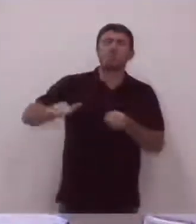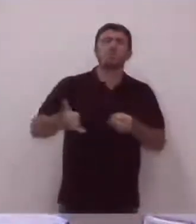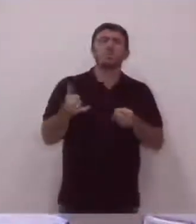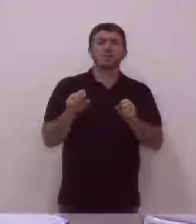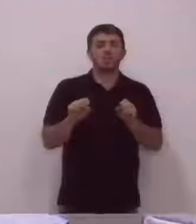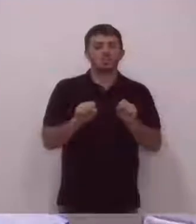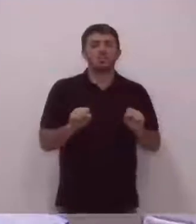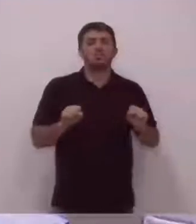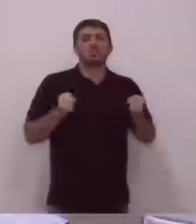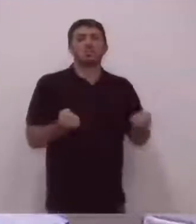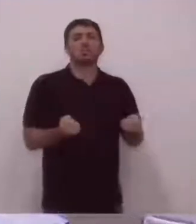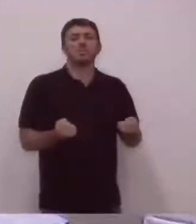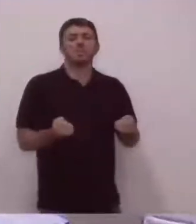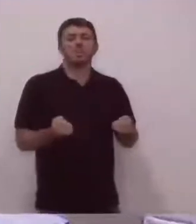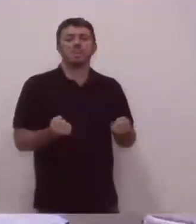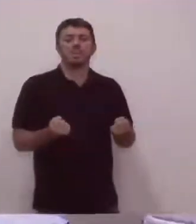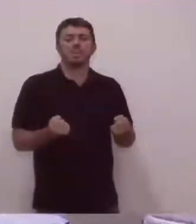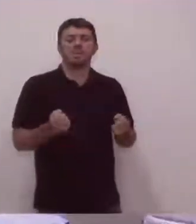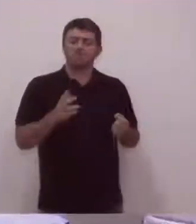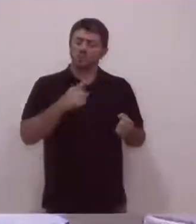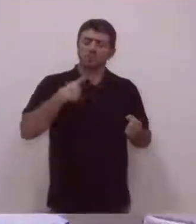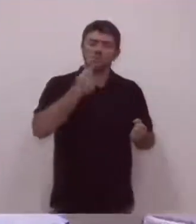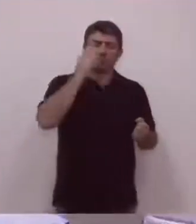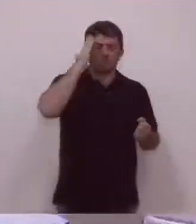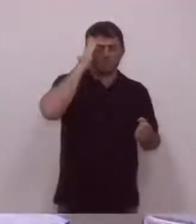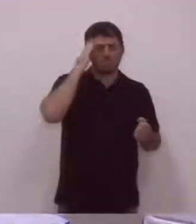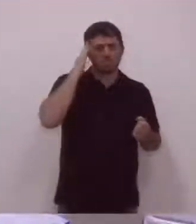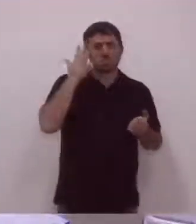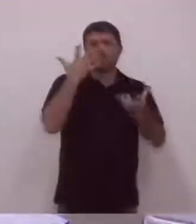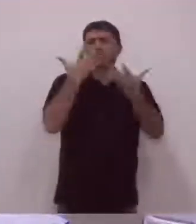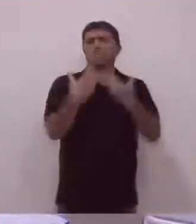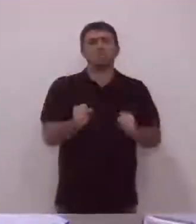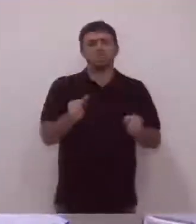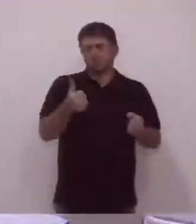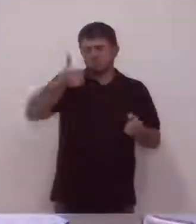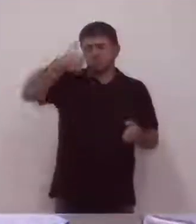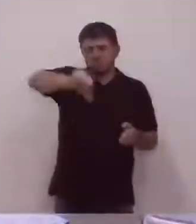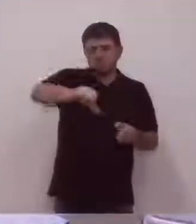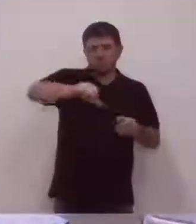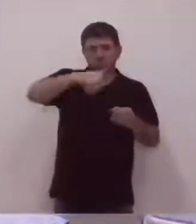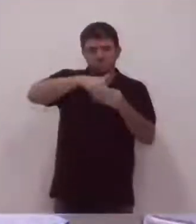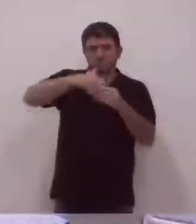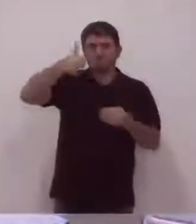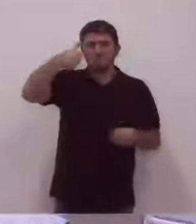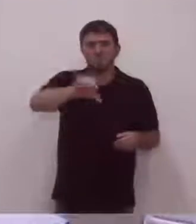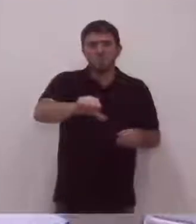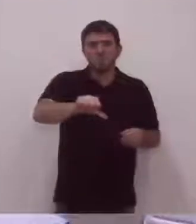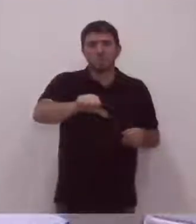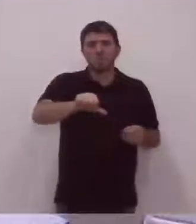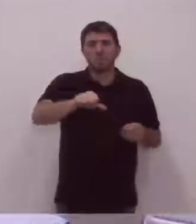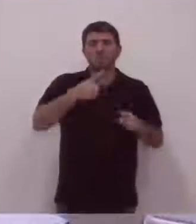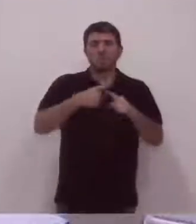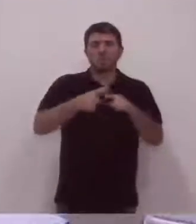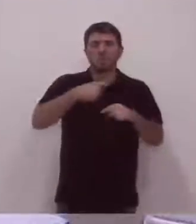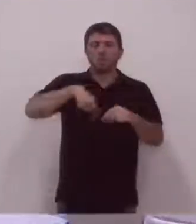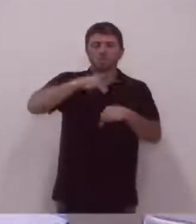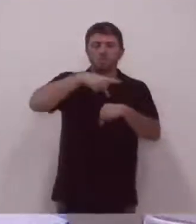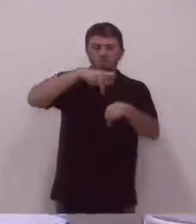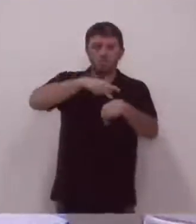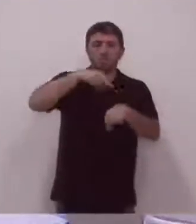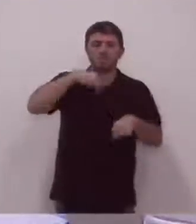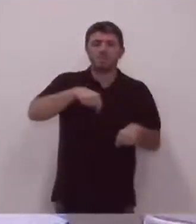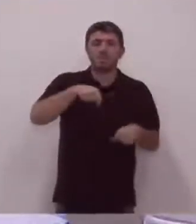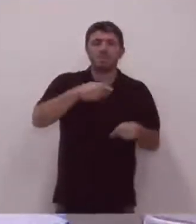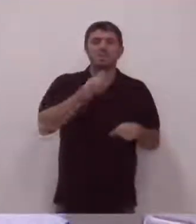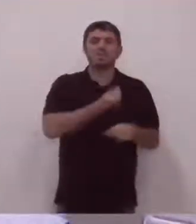tudo bem. Nós vivemos num país democrático em que a maioria vence e quem